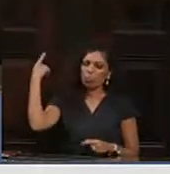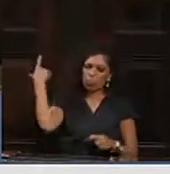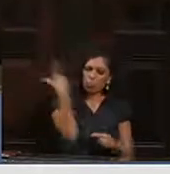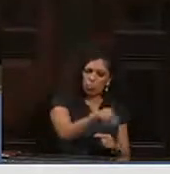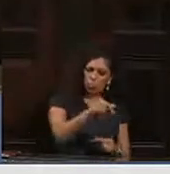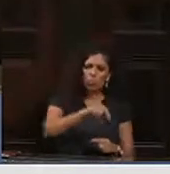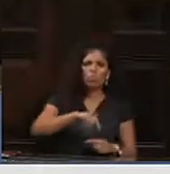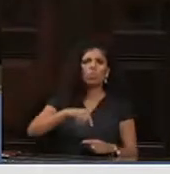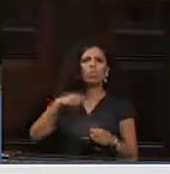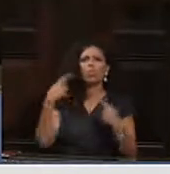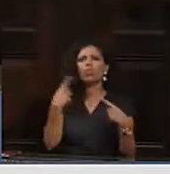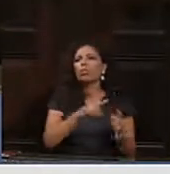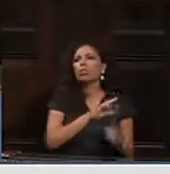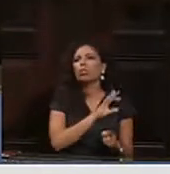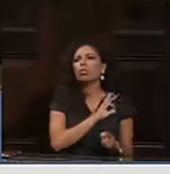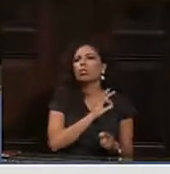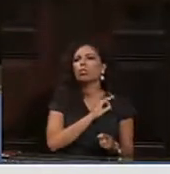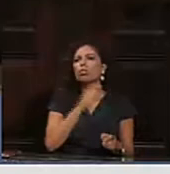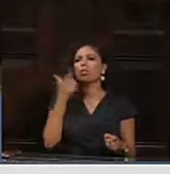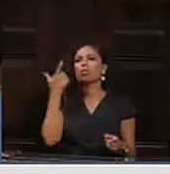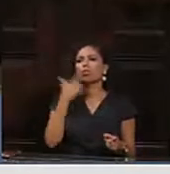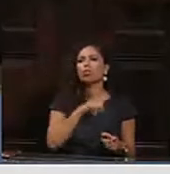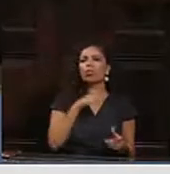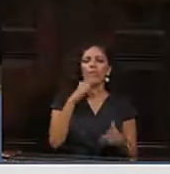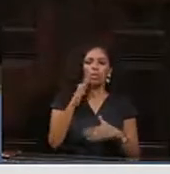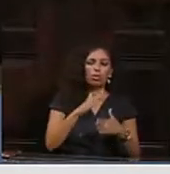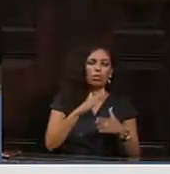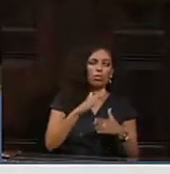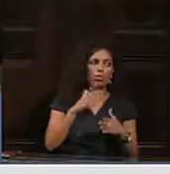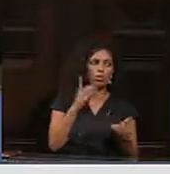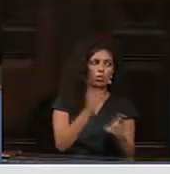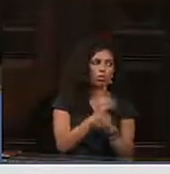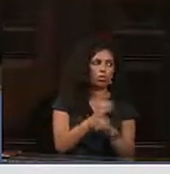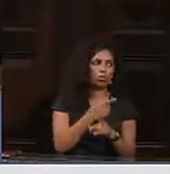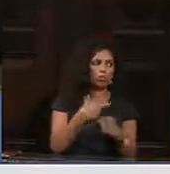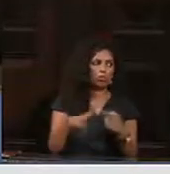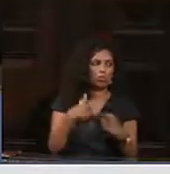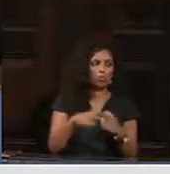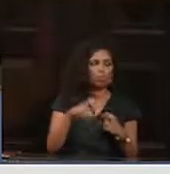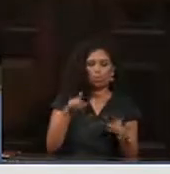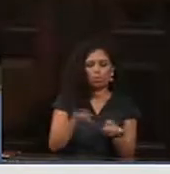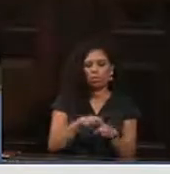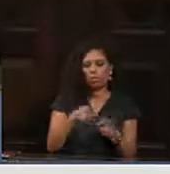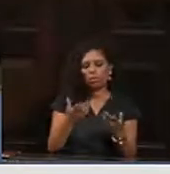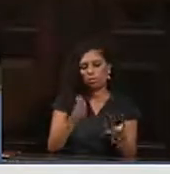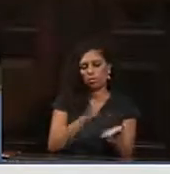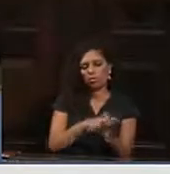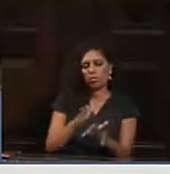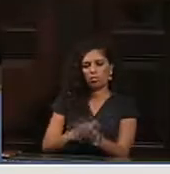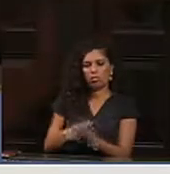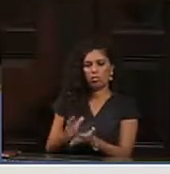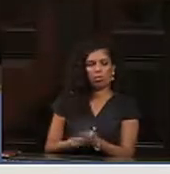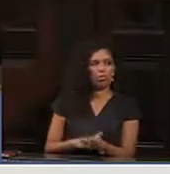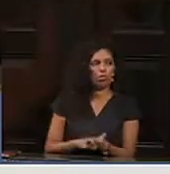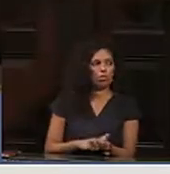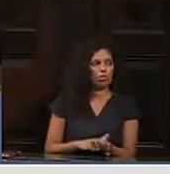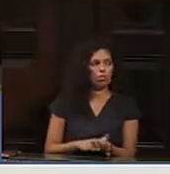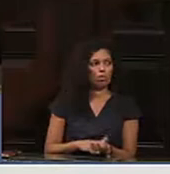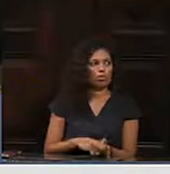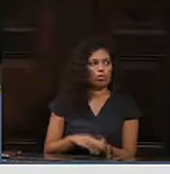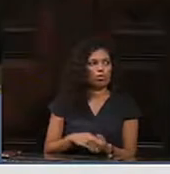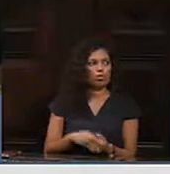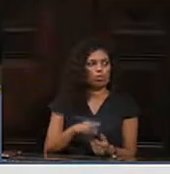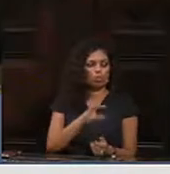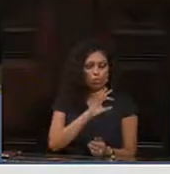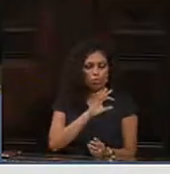chicote que vão conseguir alguma coisa. E eu quero também parabenizar aqui em tempo, senhor presidente, o Colégio da Polícia Militar,